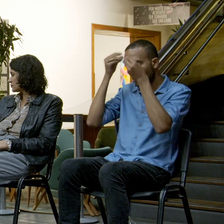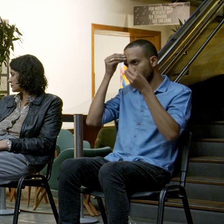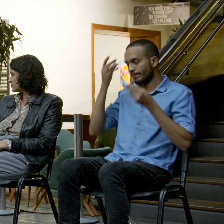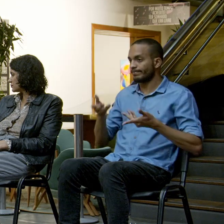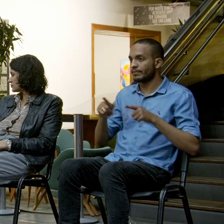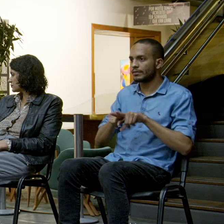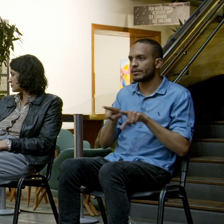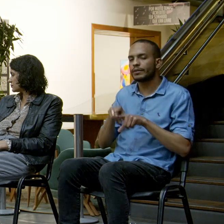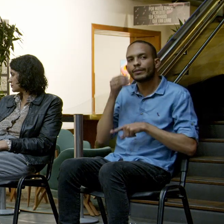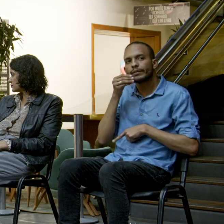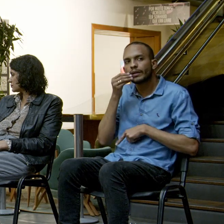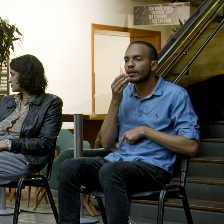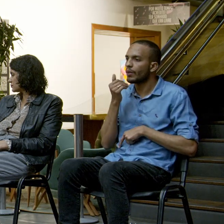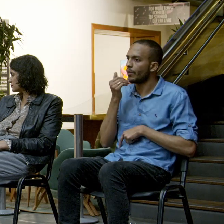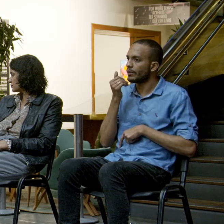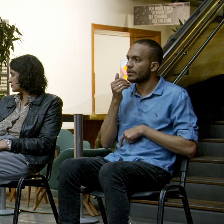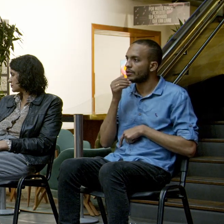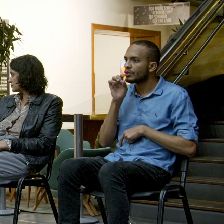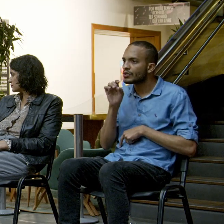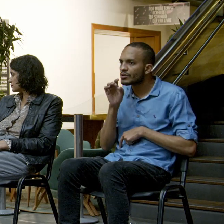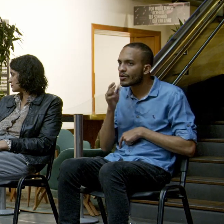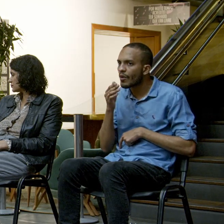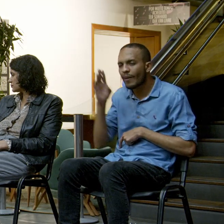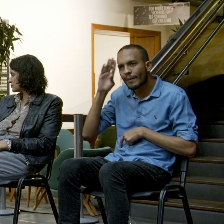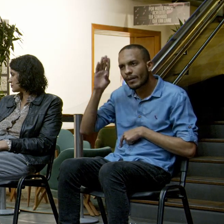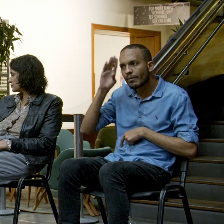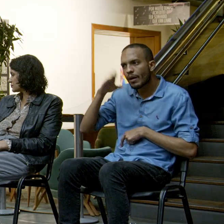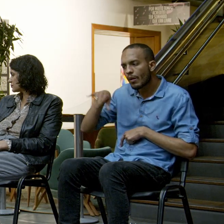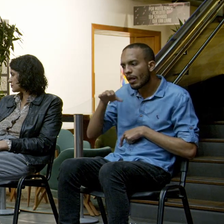A experiência do alimento não é apenas vital